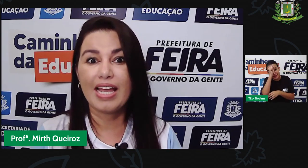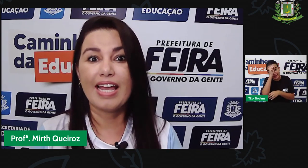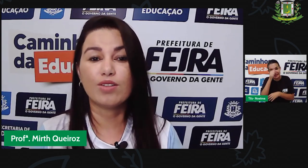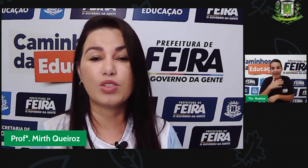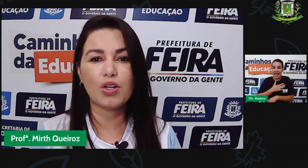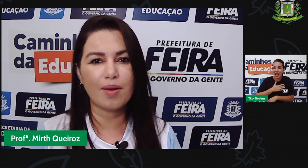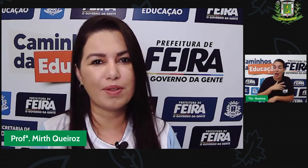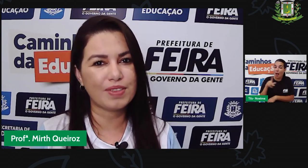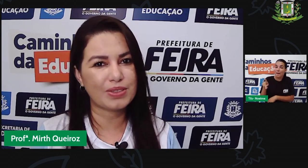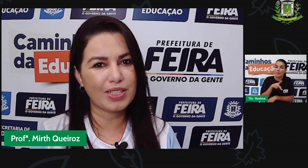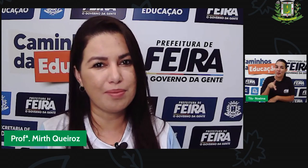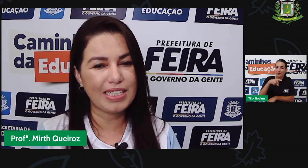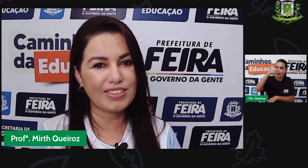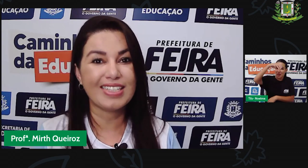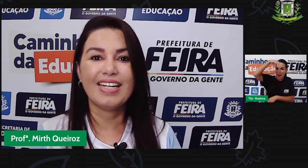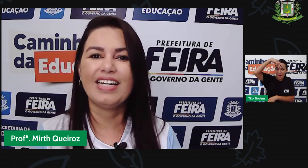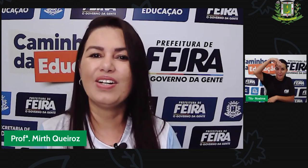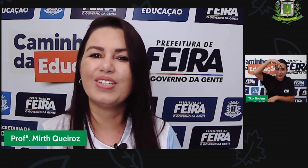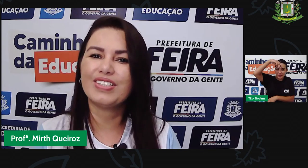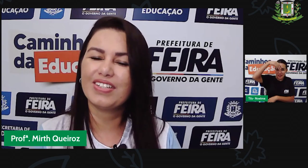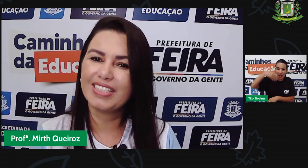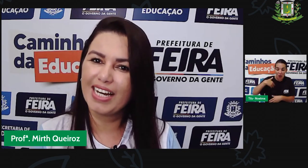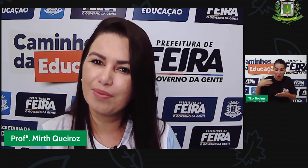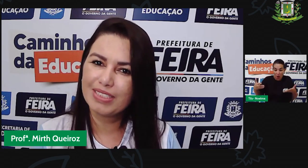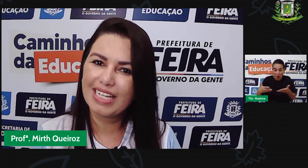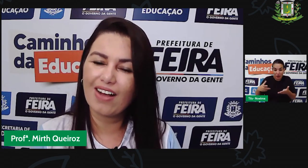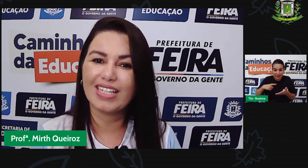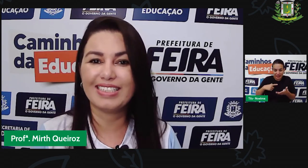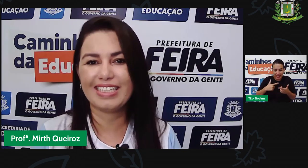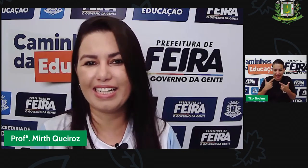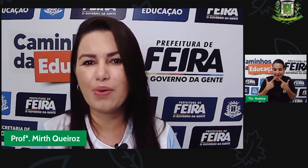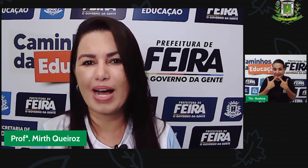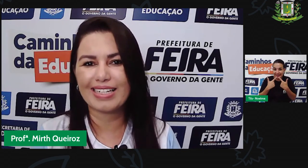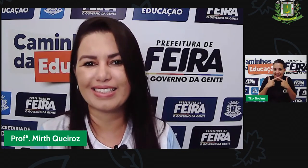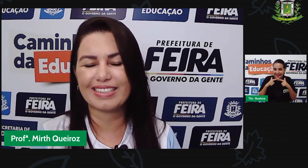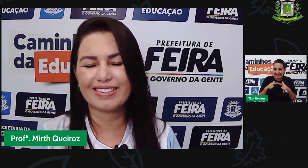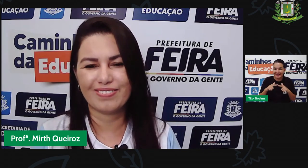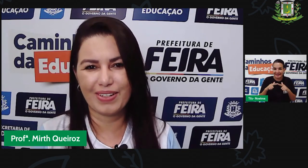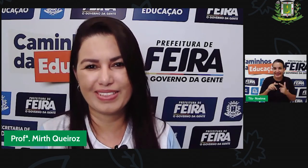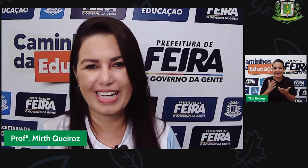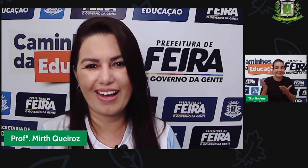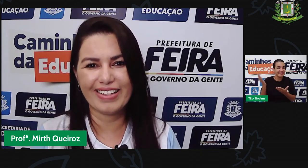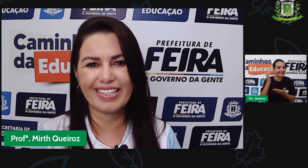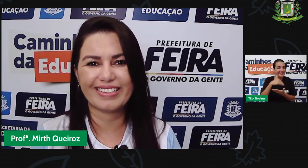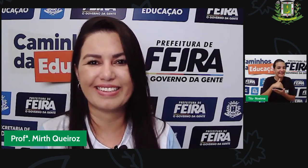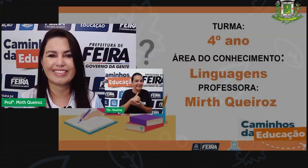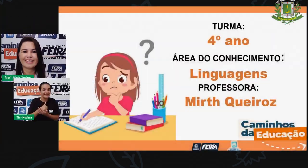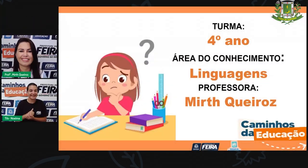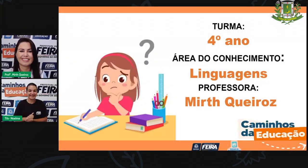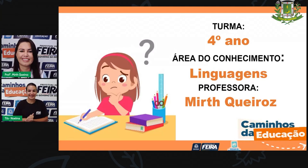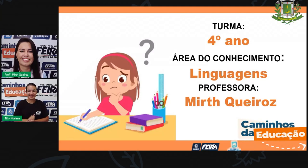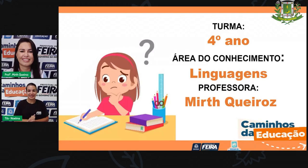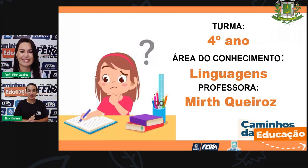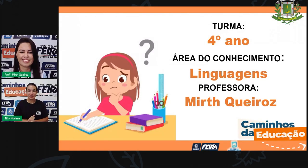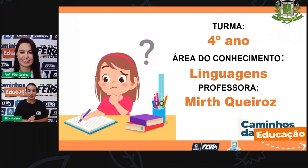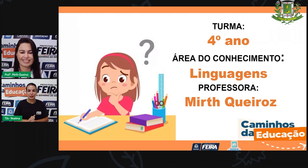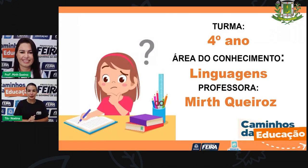aprendizado. Eu sou a professora Michi e hoje nós teremos aula de linguagem. Vamos à aula?